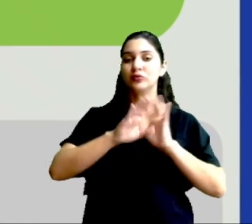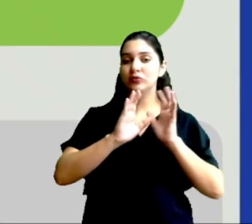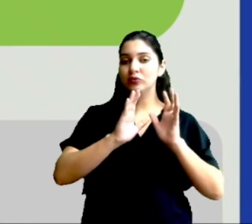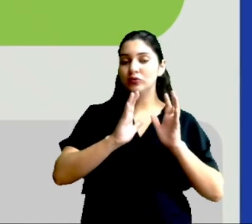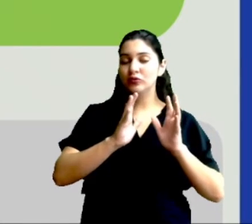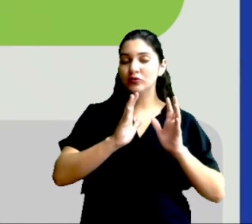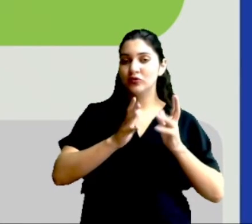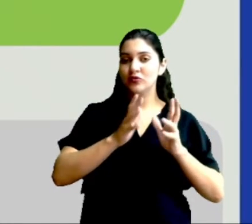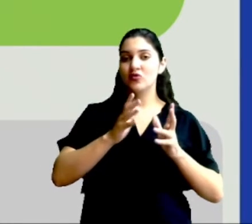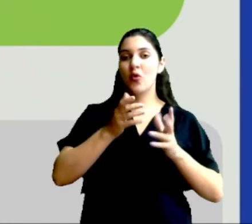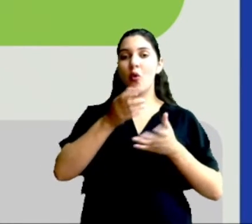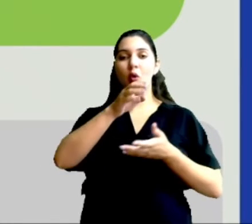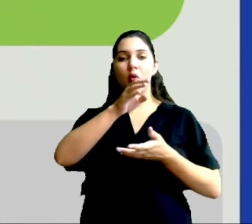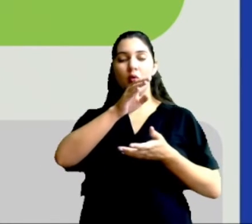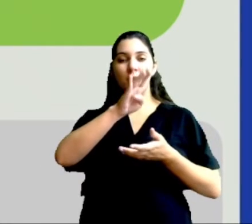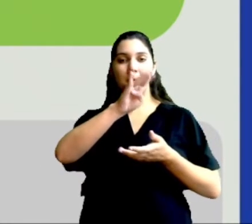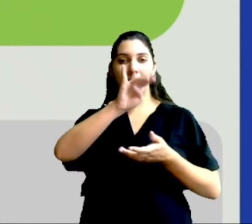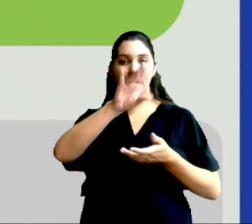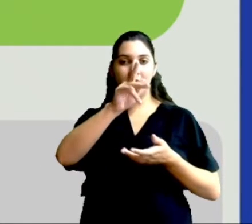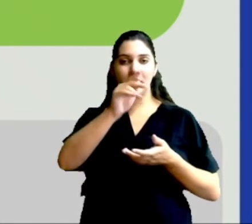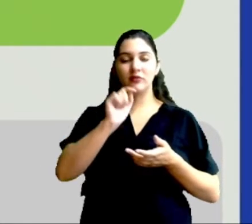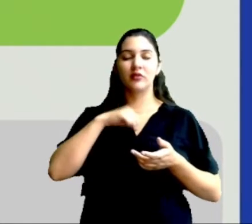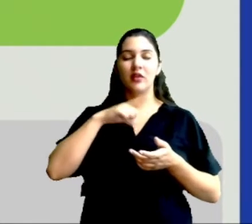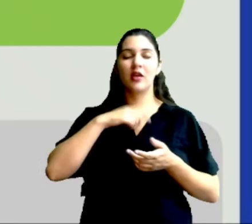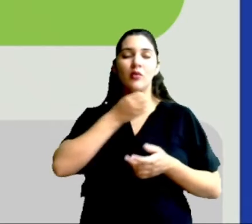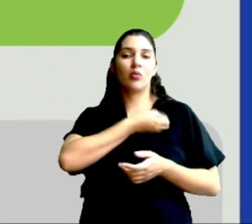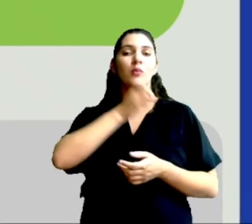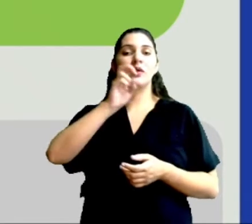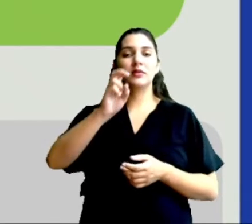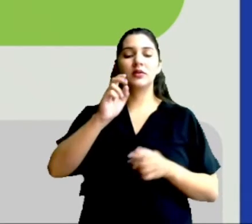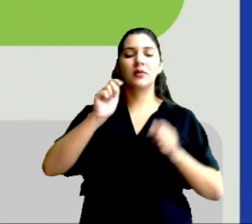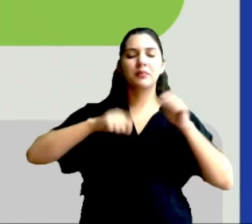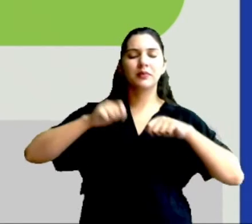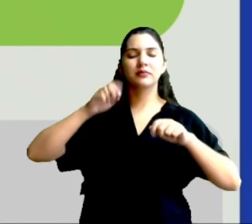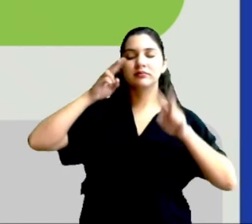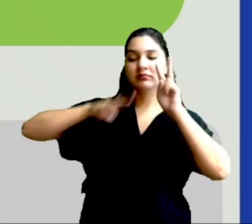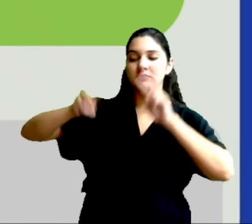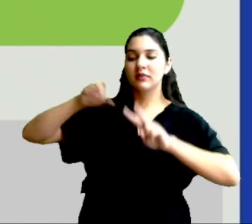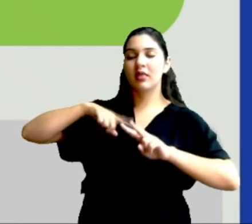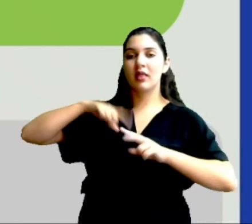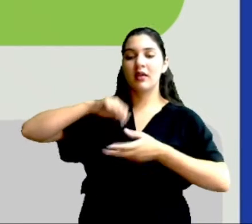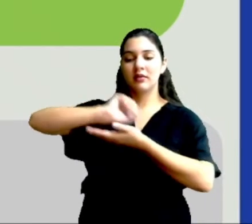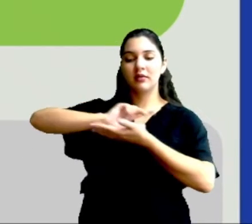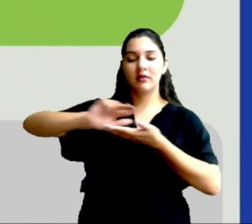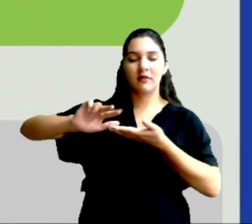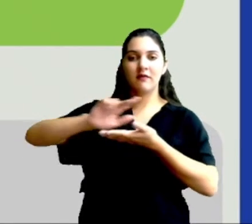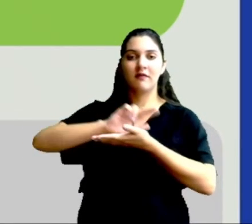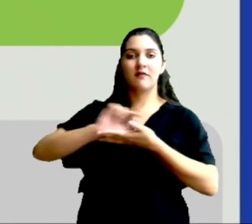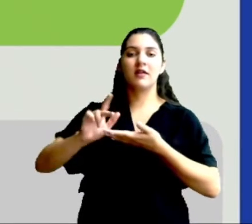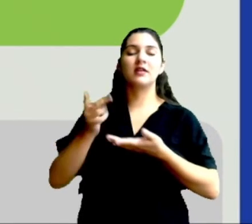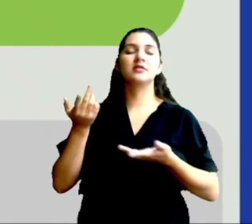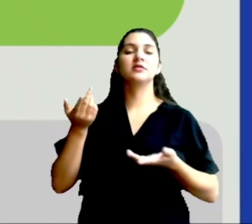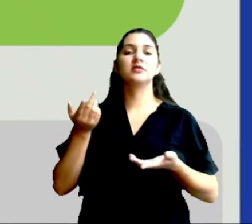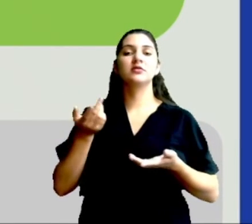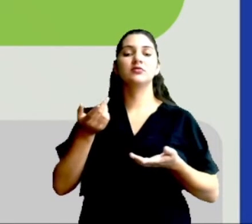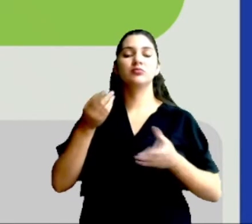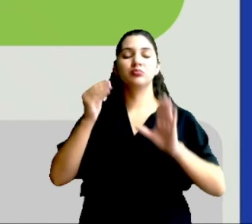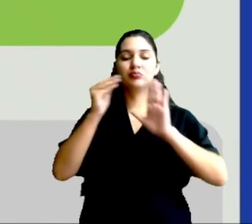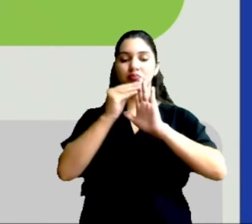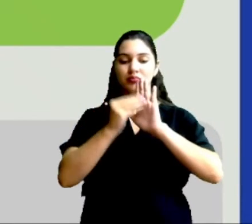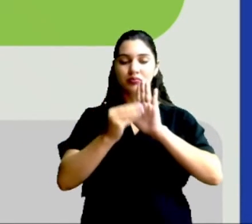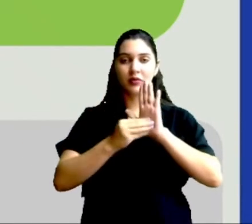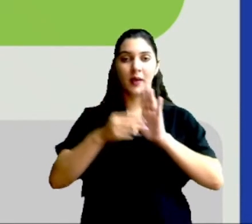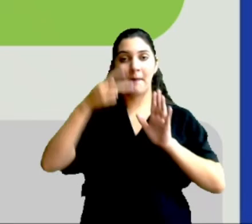ao número 5. Pode observar que a gente tem várias formas de empregar a